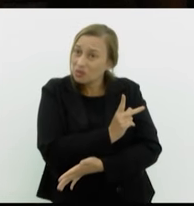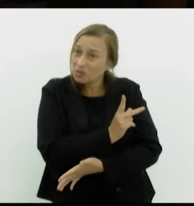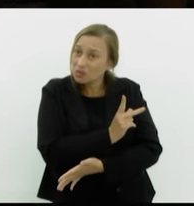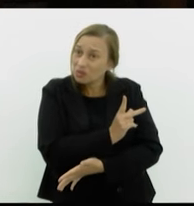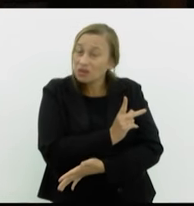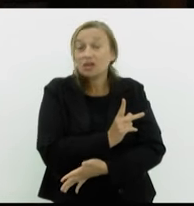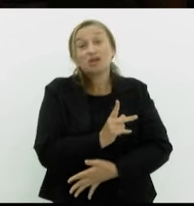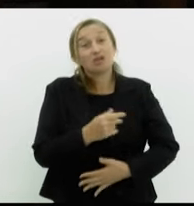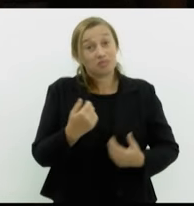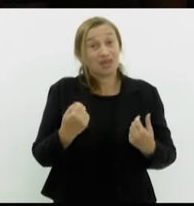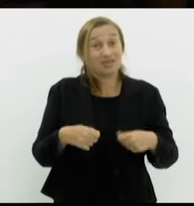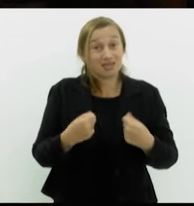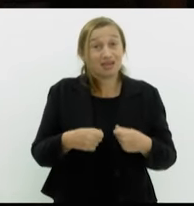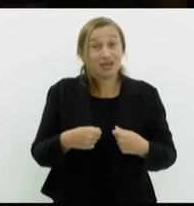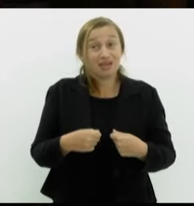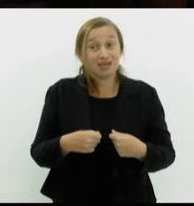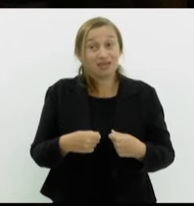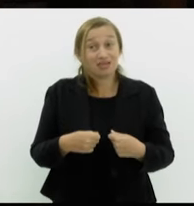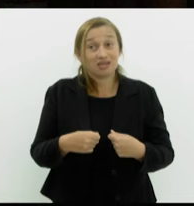no mínimo,